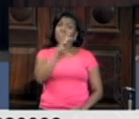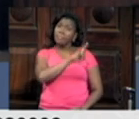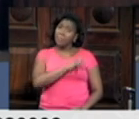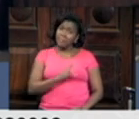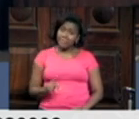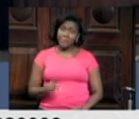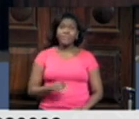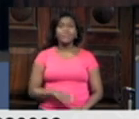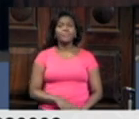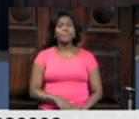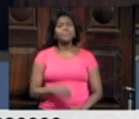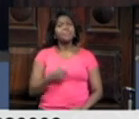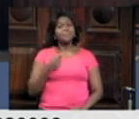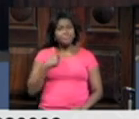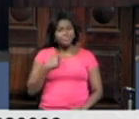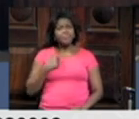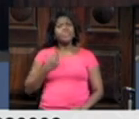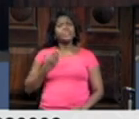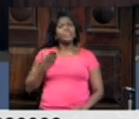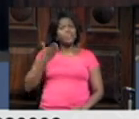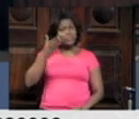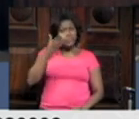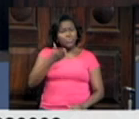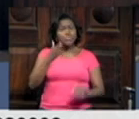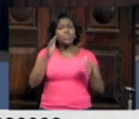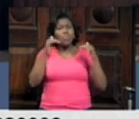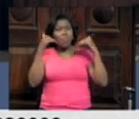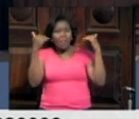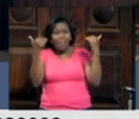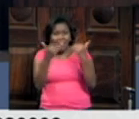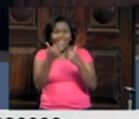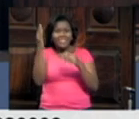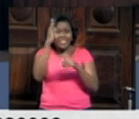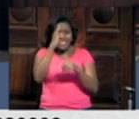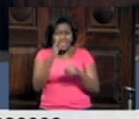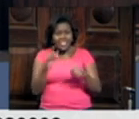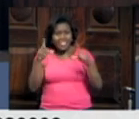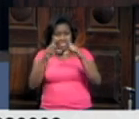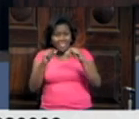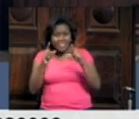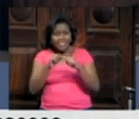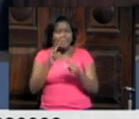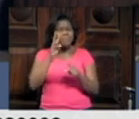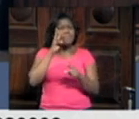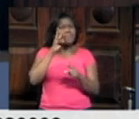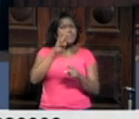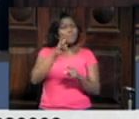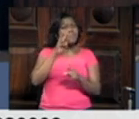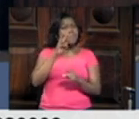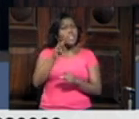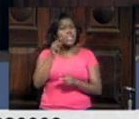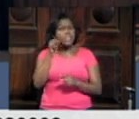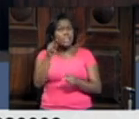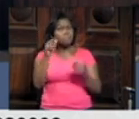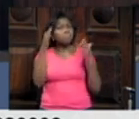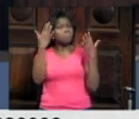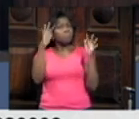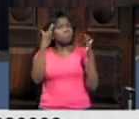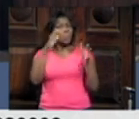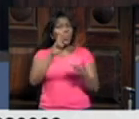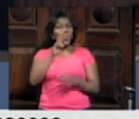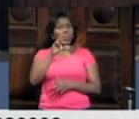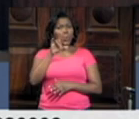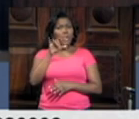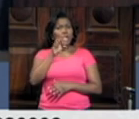Convivi no Congresso Nacional, vendo a fase de grande prestígio de Ulisses